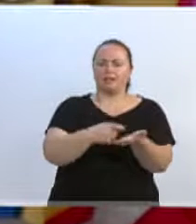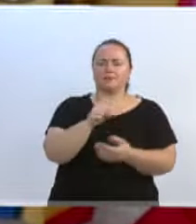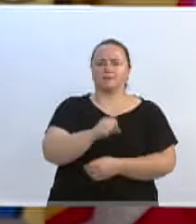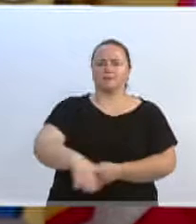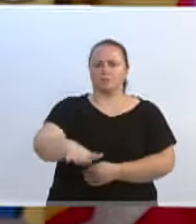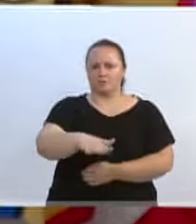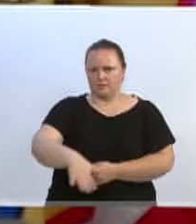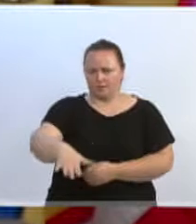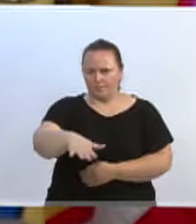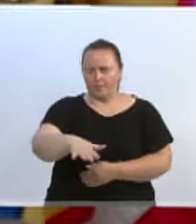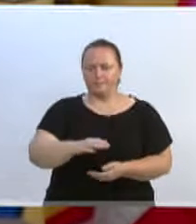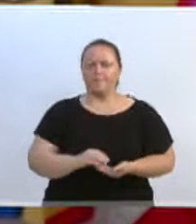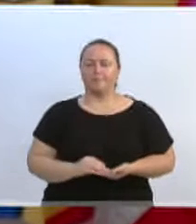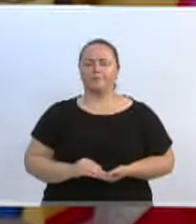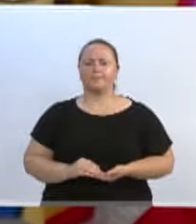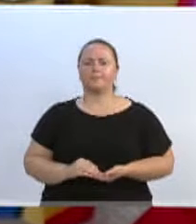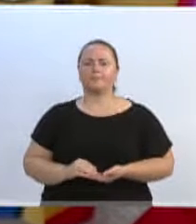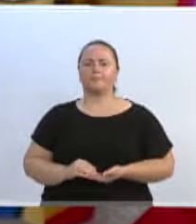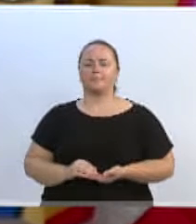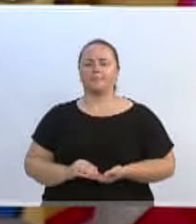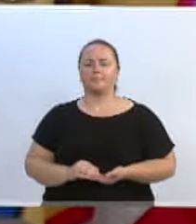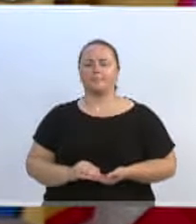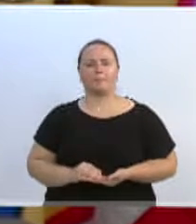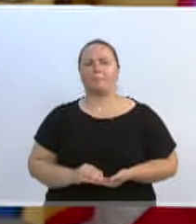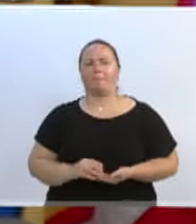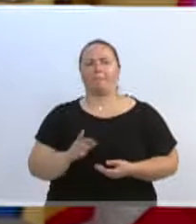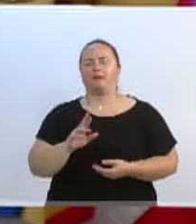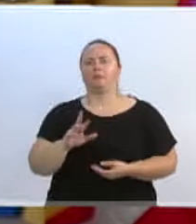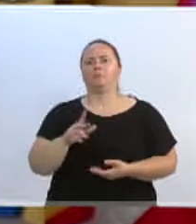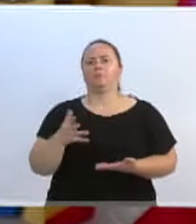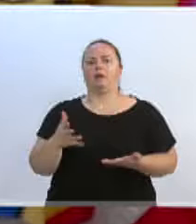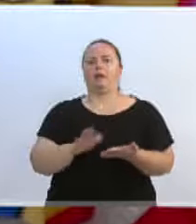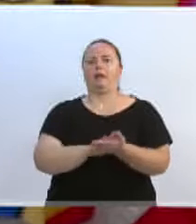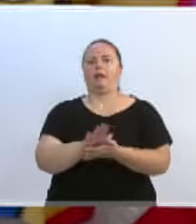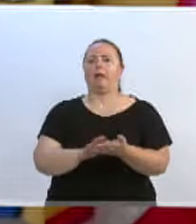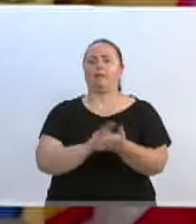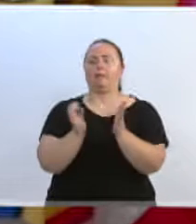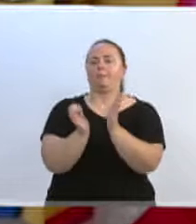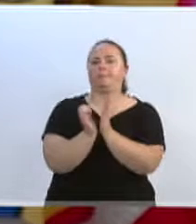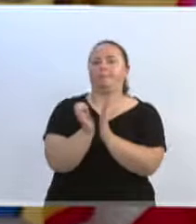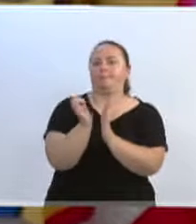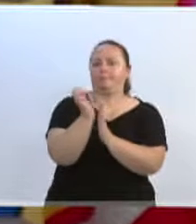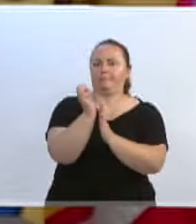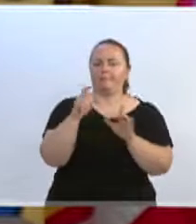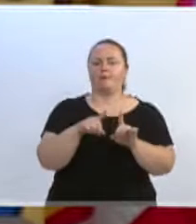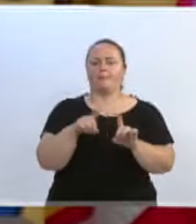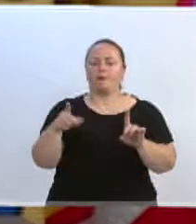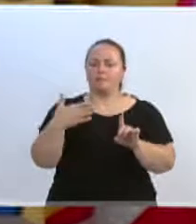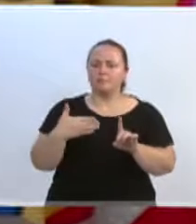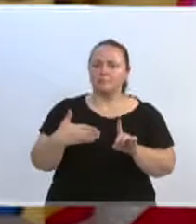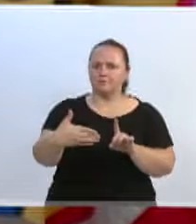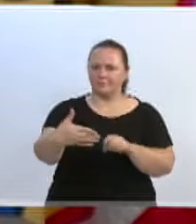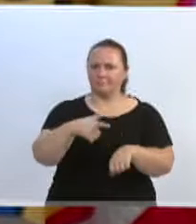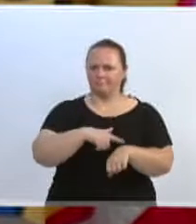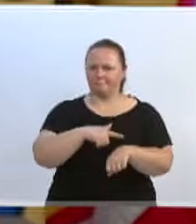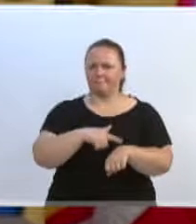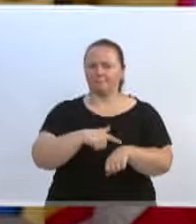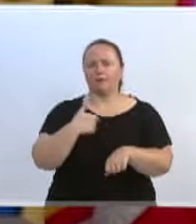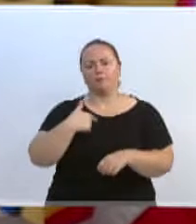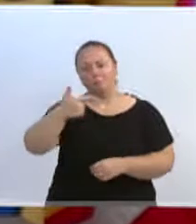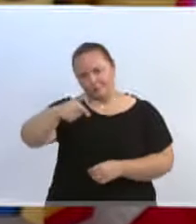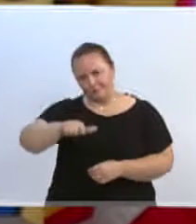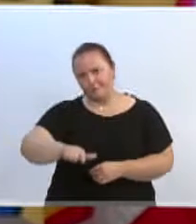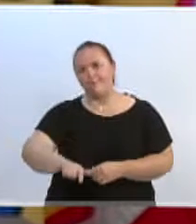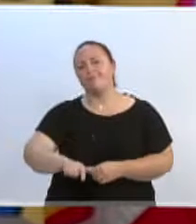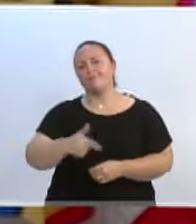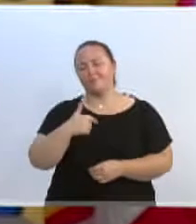legislação que a pessoa precisa preencher. Não é nada, né, de tão burocrático, mas aí, a partir desse momento, eu, como trabalhei, como repito sempre,